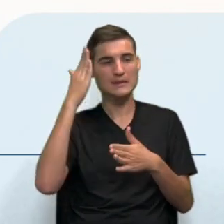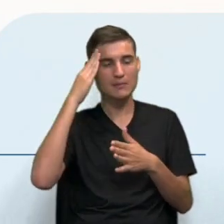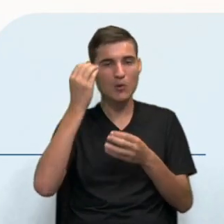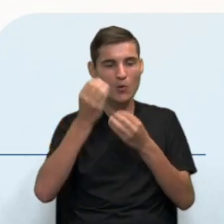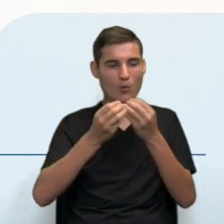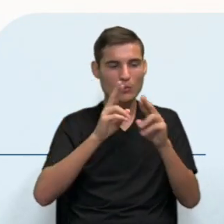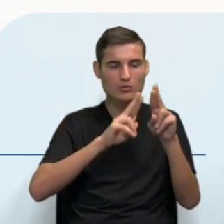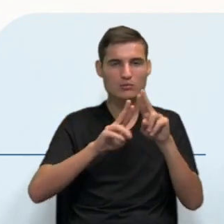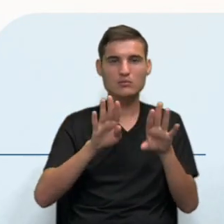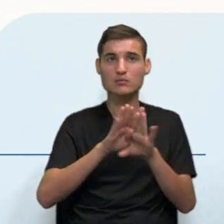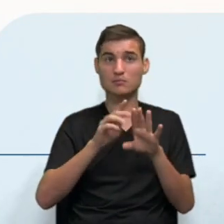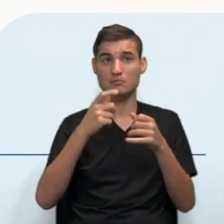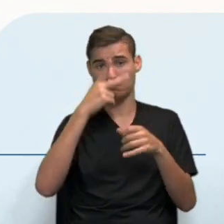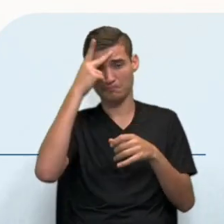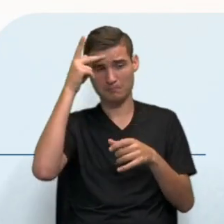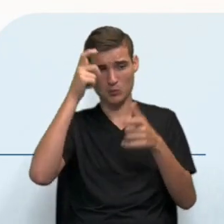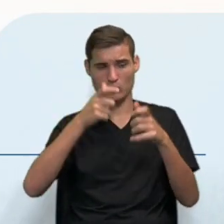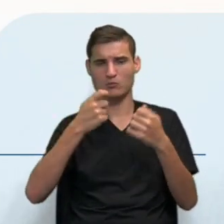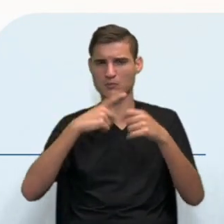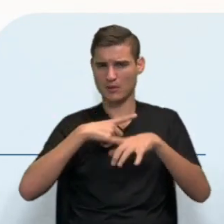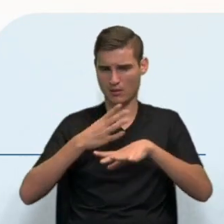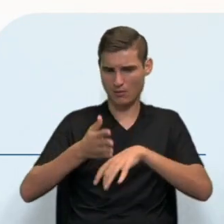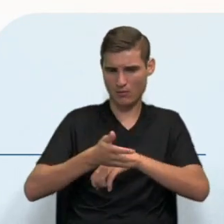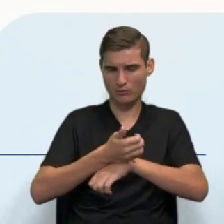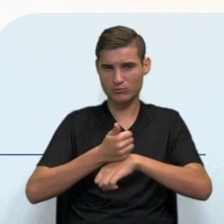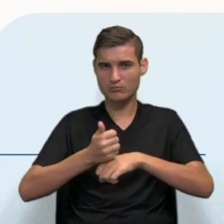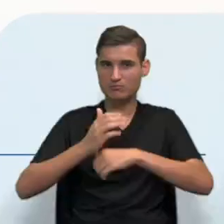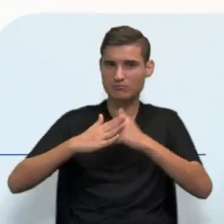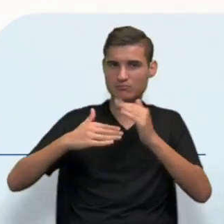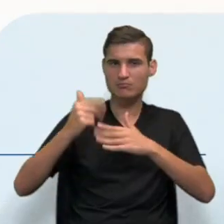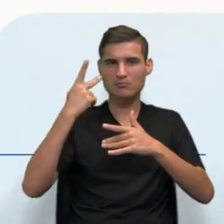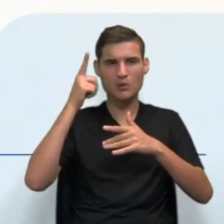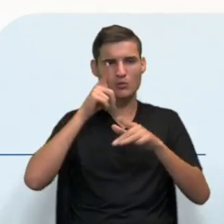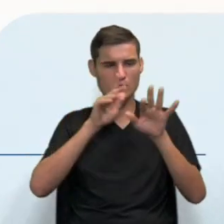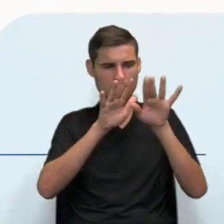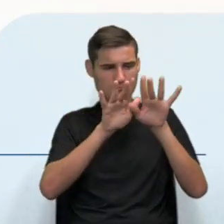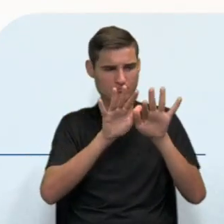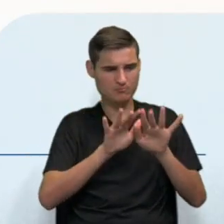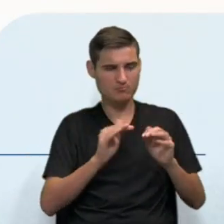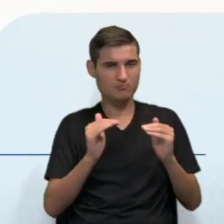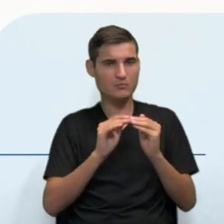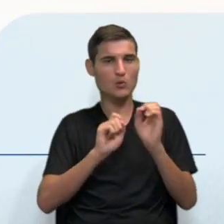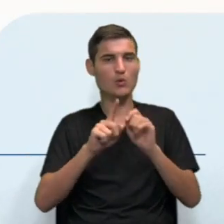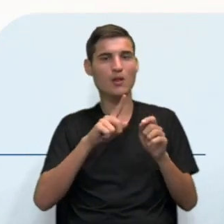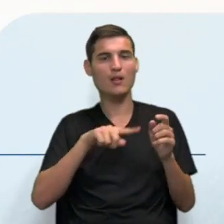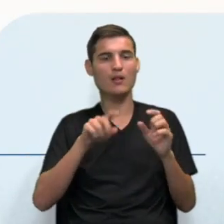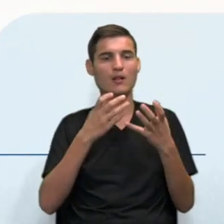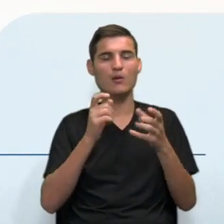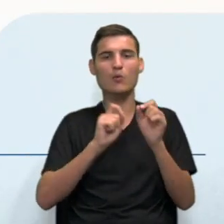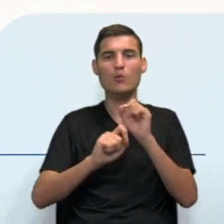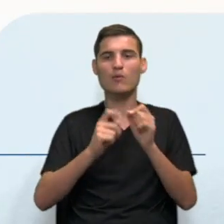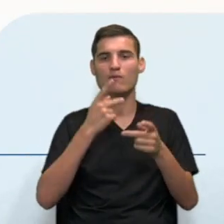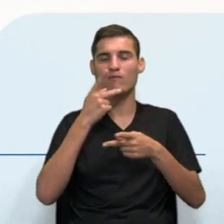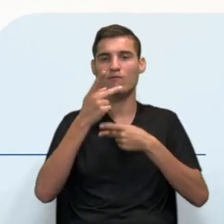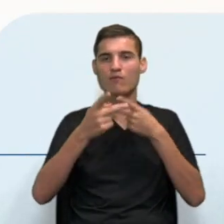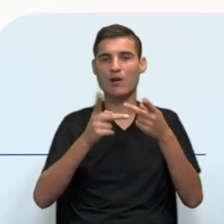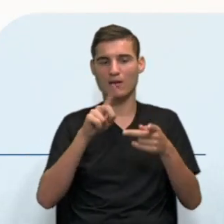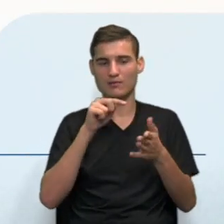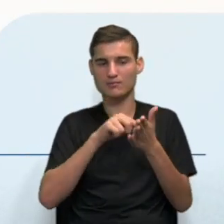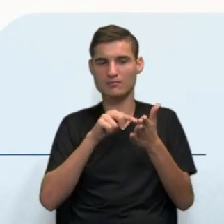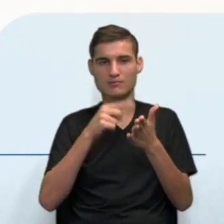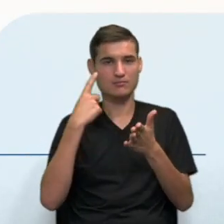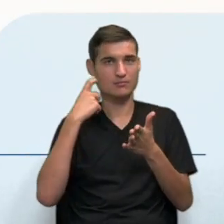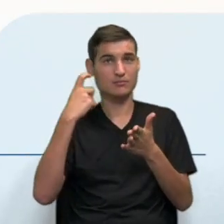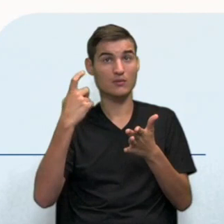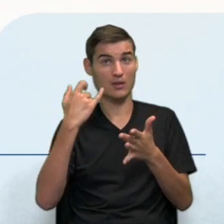tinha que ser habilidoso, tinha que ser rápido o suficiente para digitar na chave o código que ele queria. Com o telefone, esse tempo já